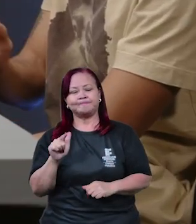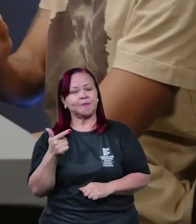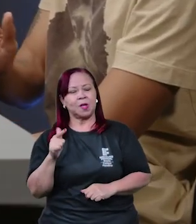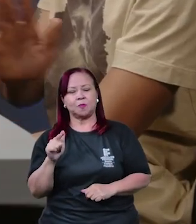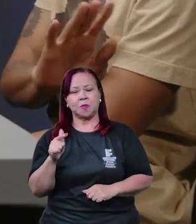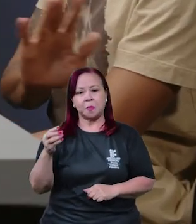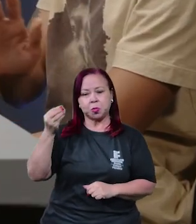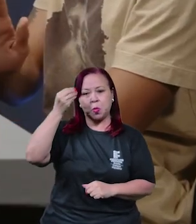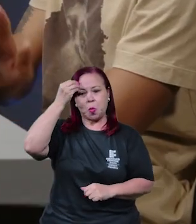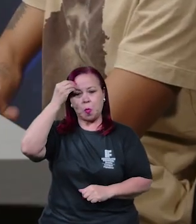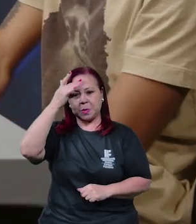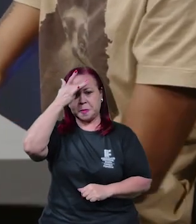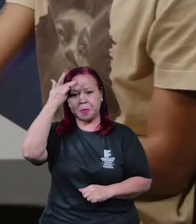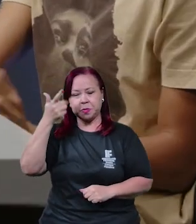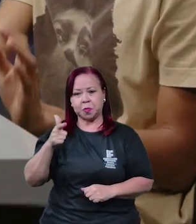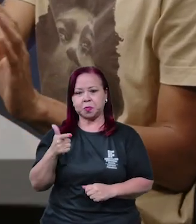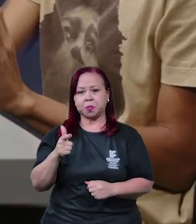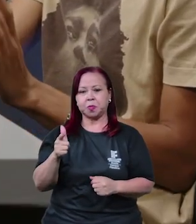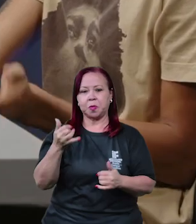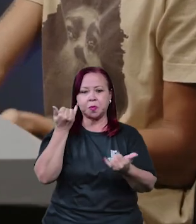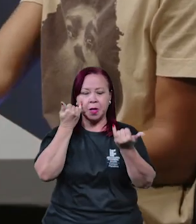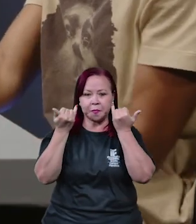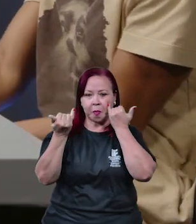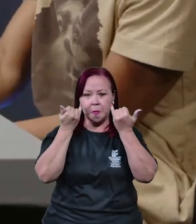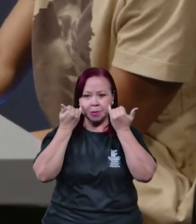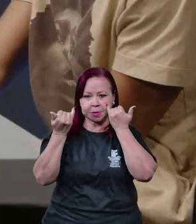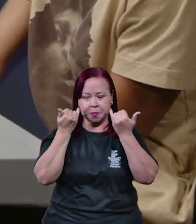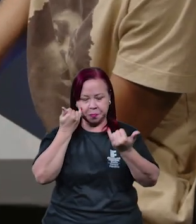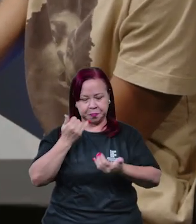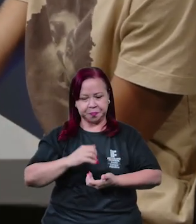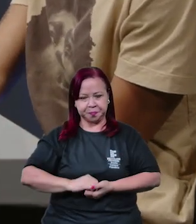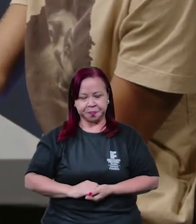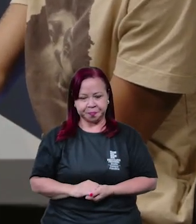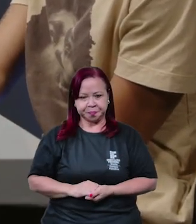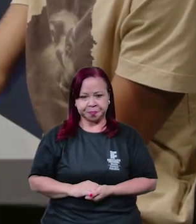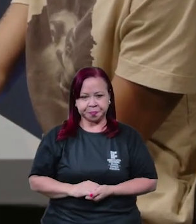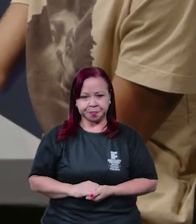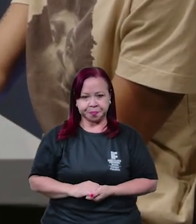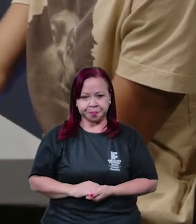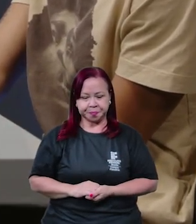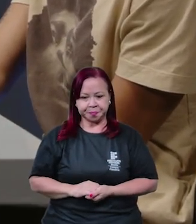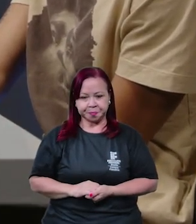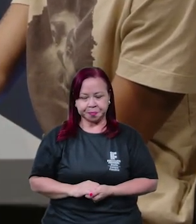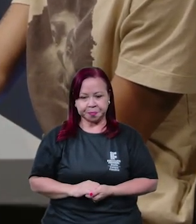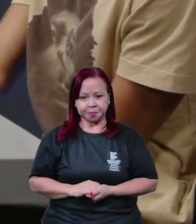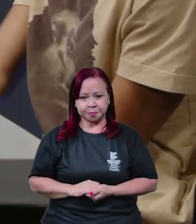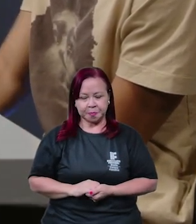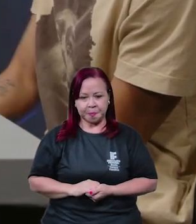então, tipo assim, Exato. saiba o seu lugar, né? Assim. Uhum.